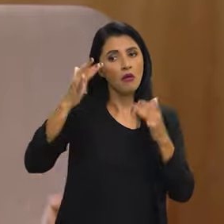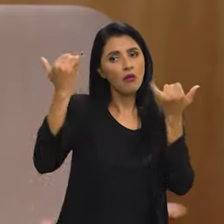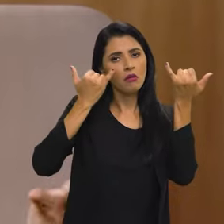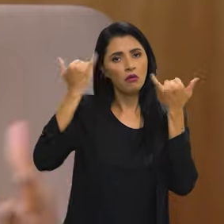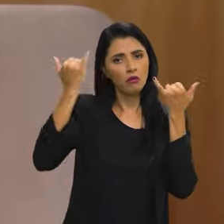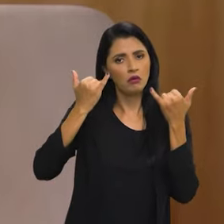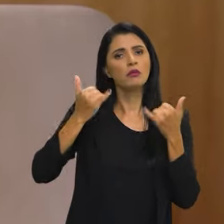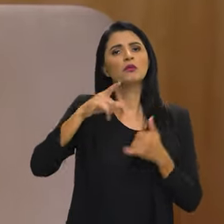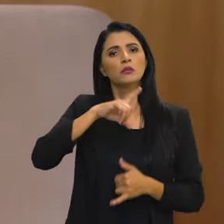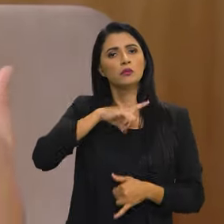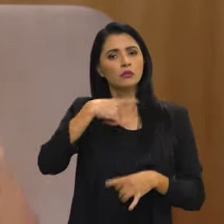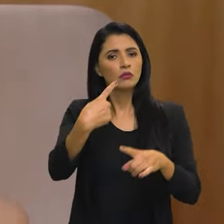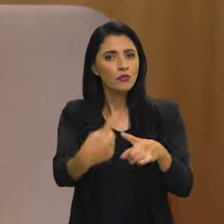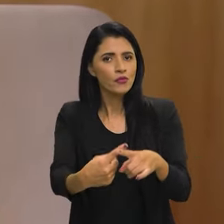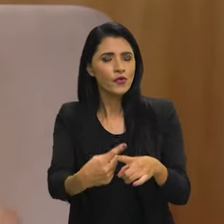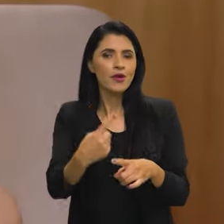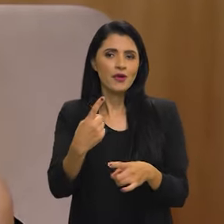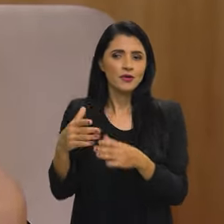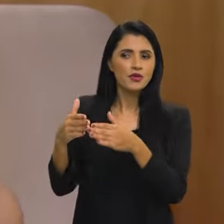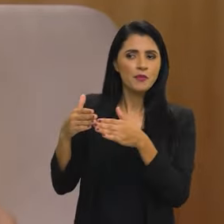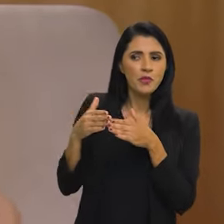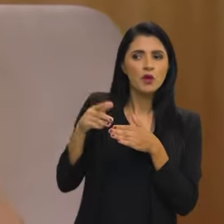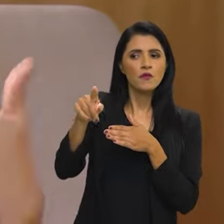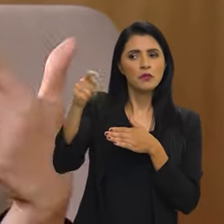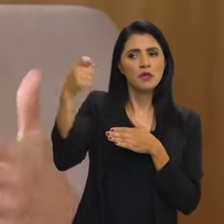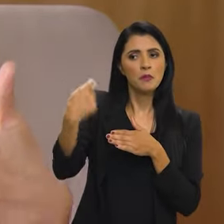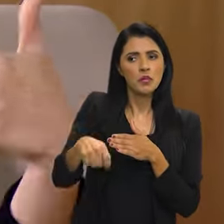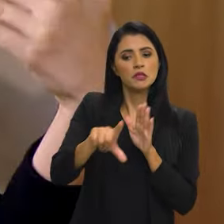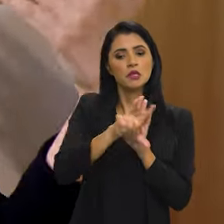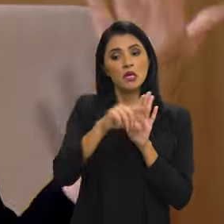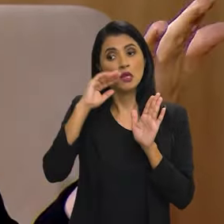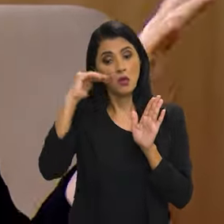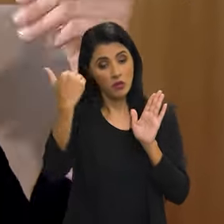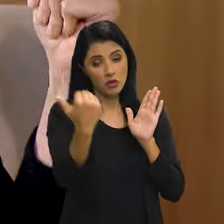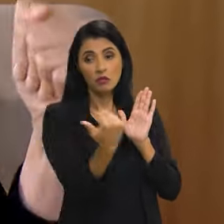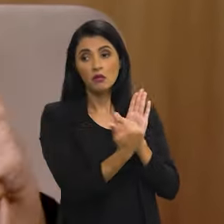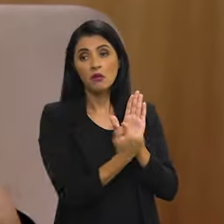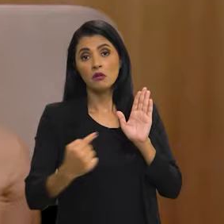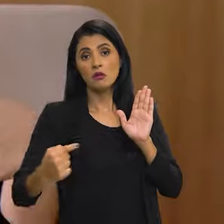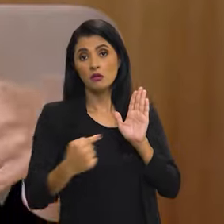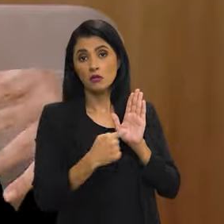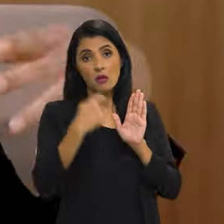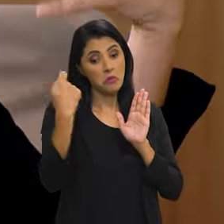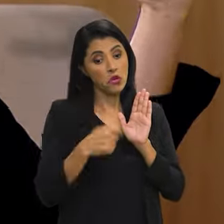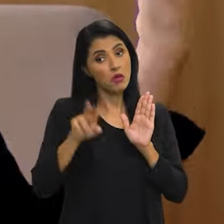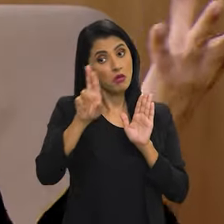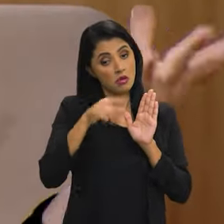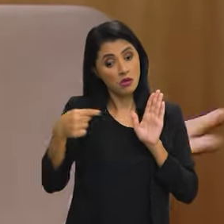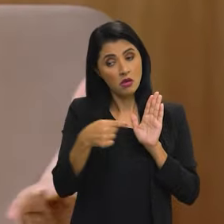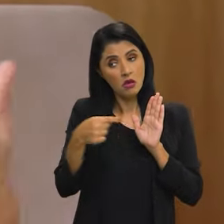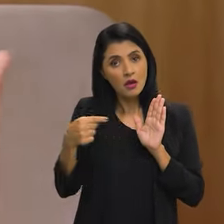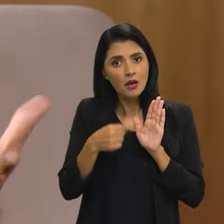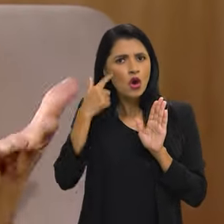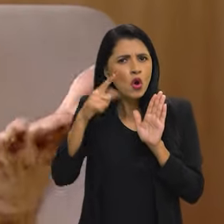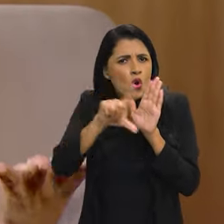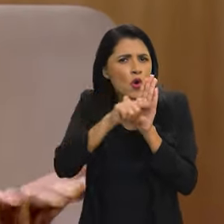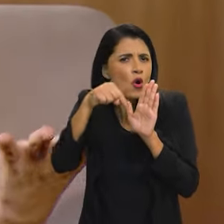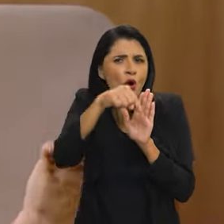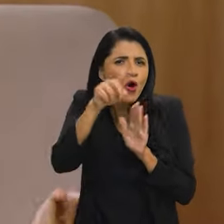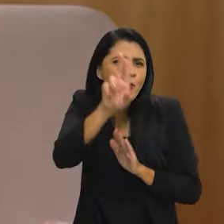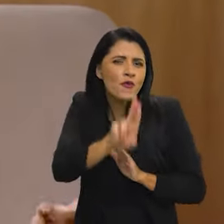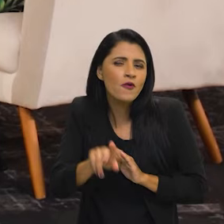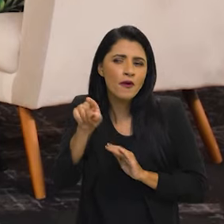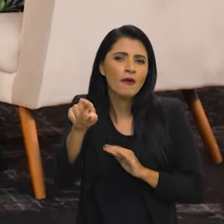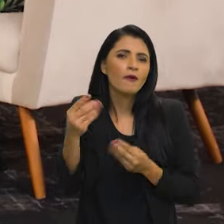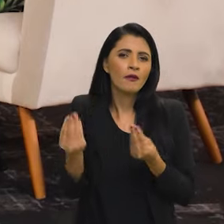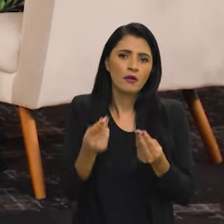a transparência, porque a gente, ao mesmo tempo, quando a gente pede, você tem que cumprir a lei, e você tem que aplicar a lei, a gente tem que saber como essa lei está sendo